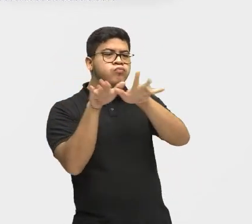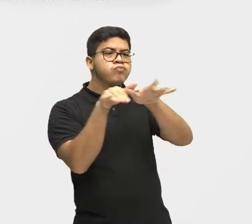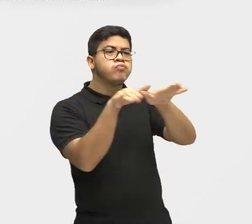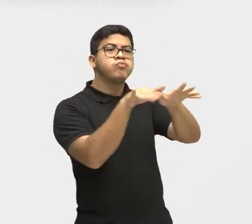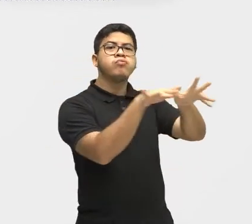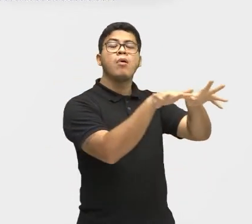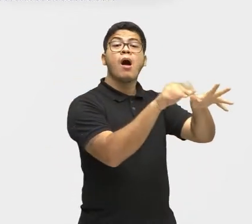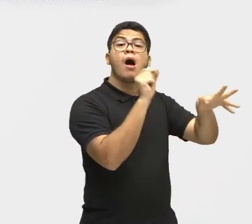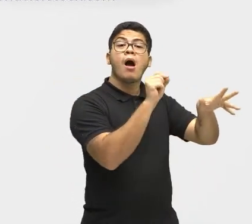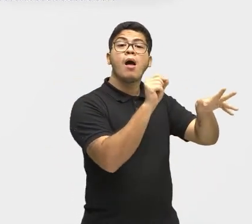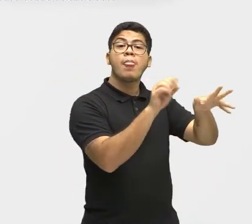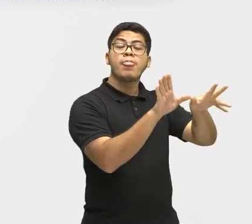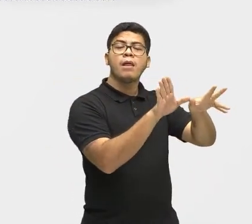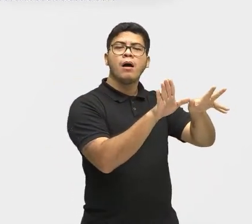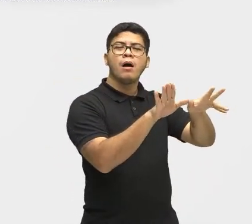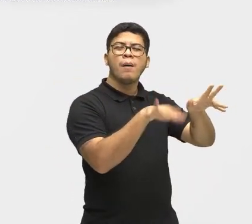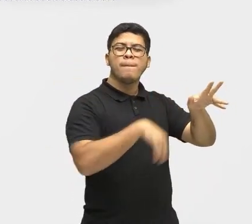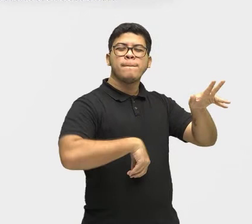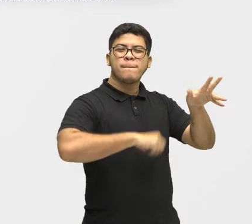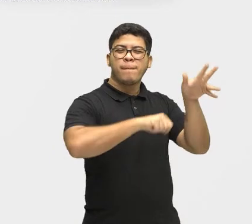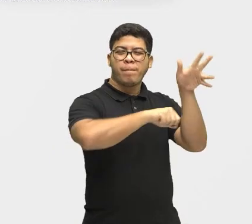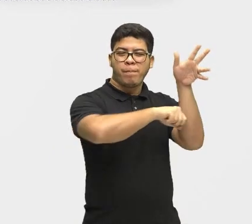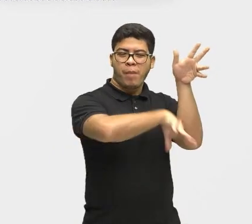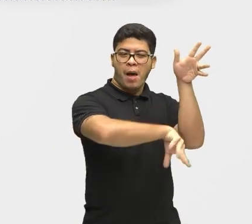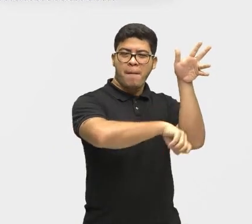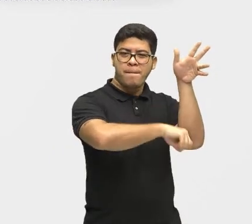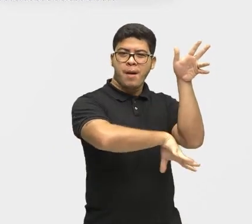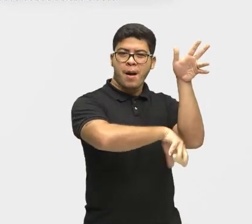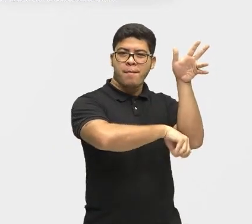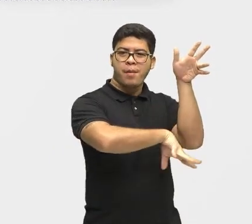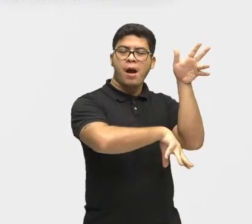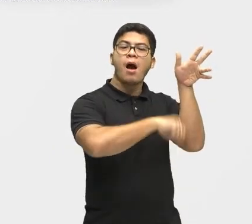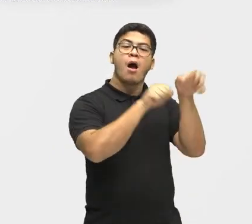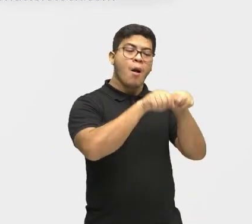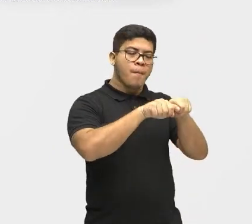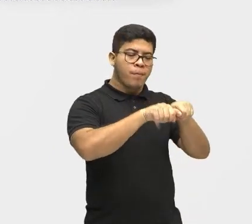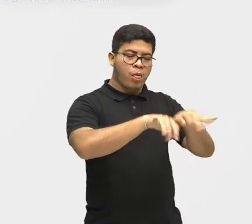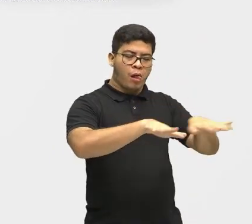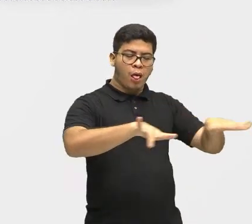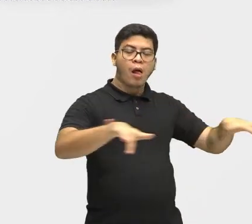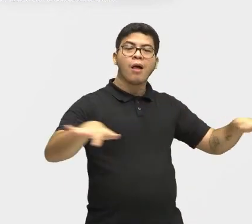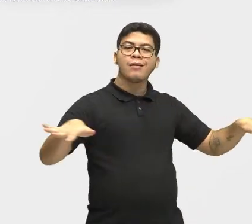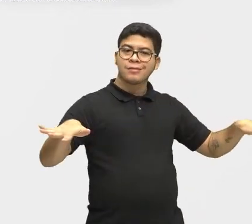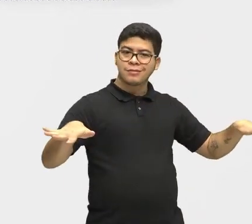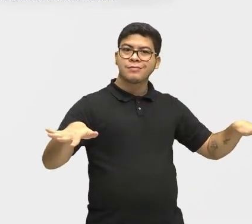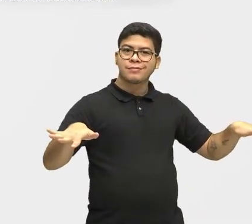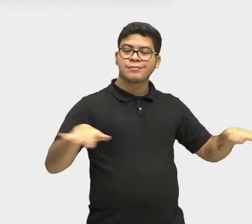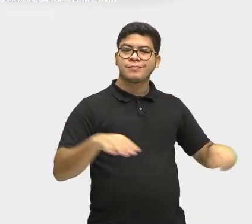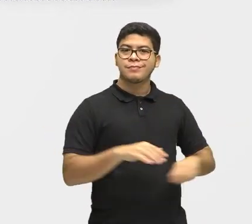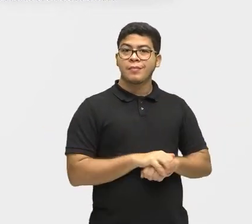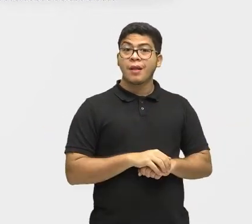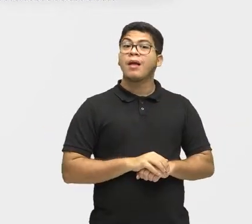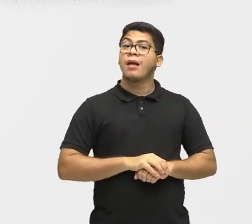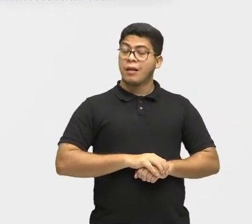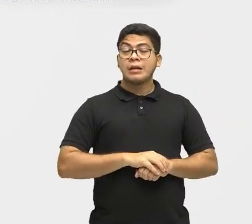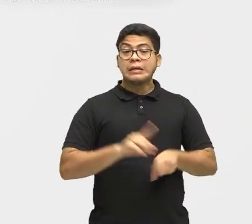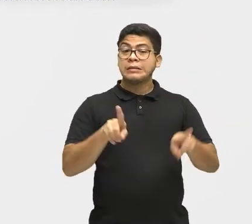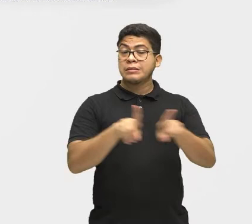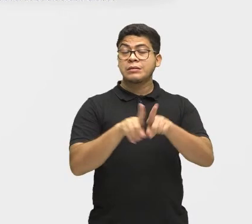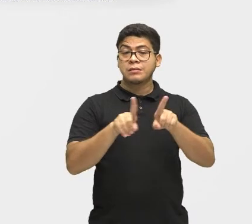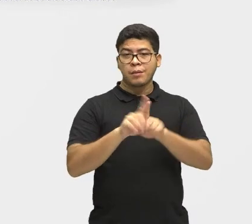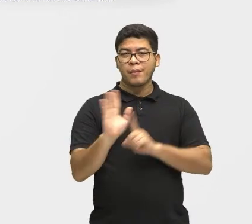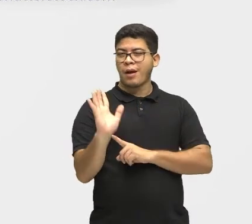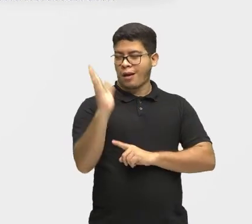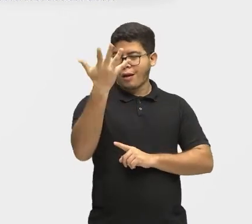para baixo, cutucam, levam semente e acabam aí espalhando as sementes. Na floresta também nós temos vários